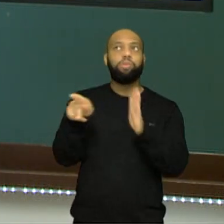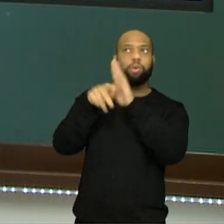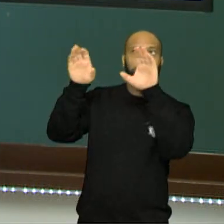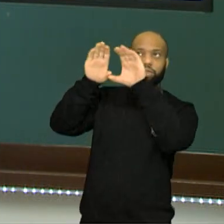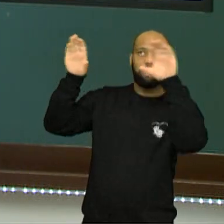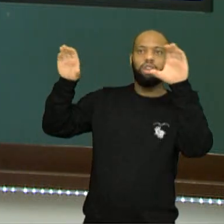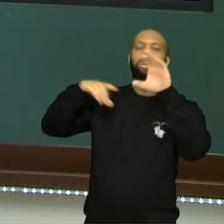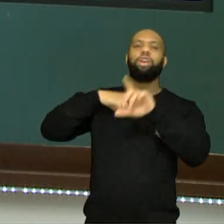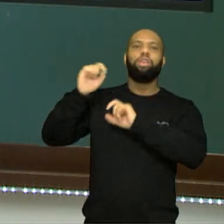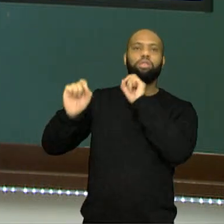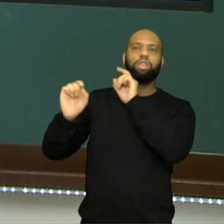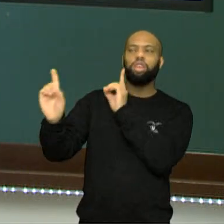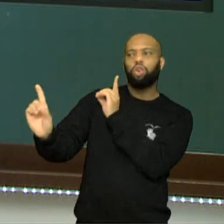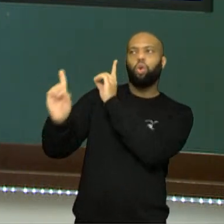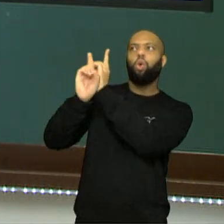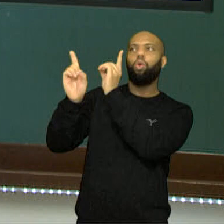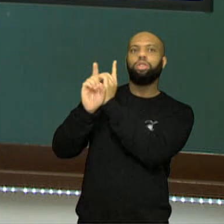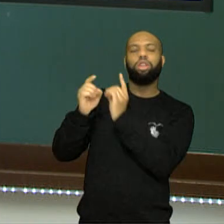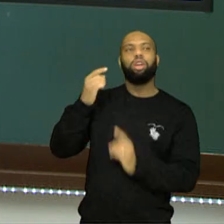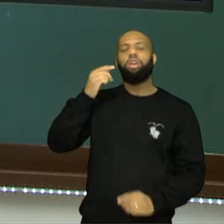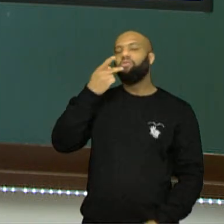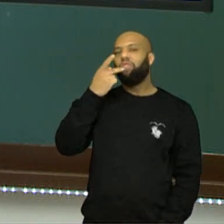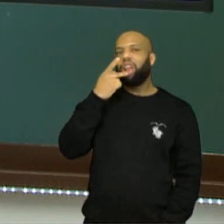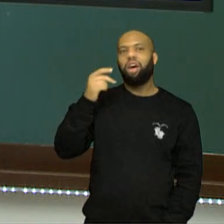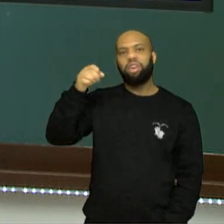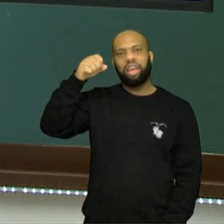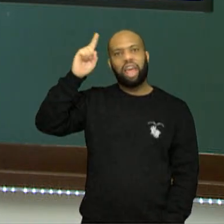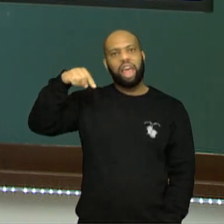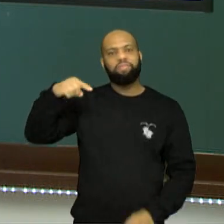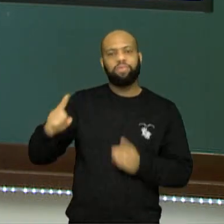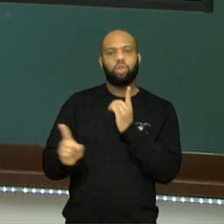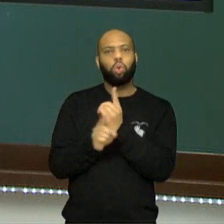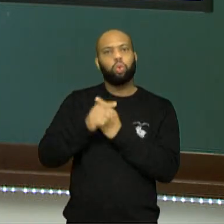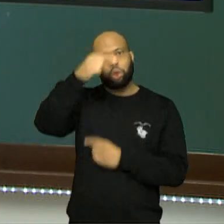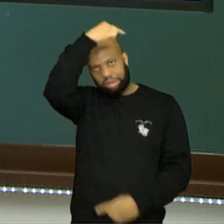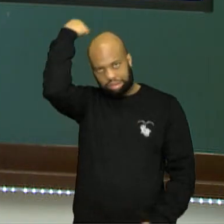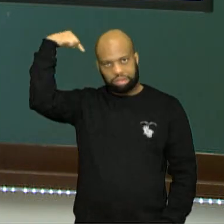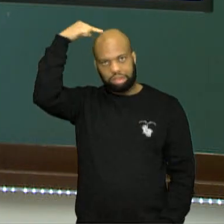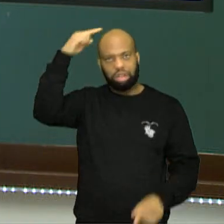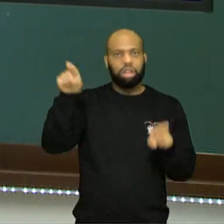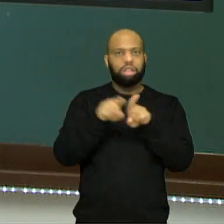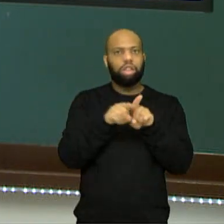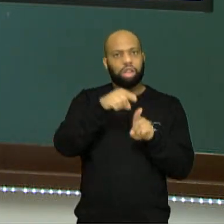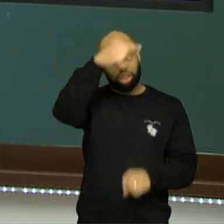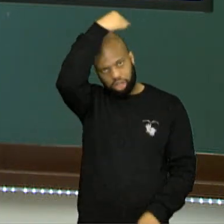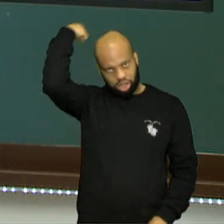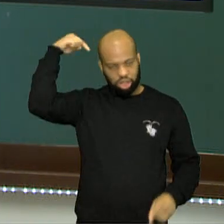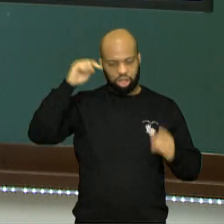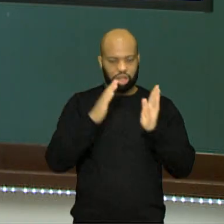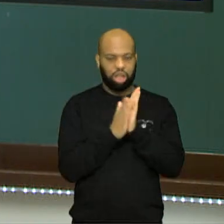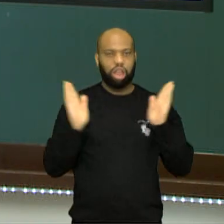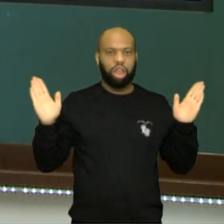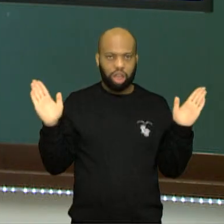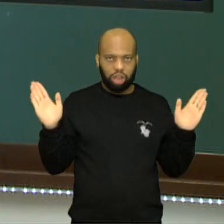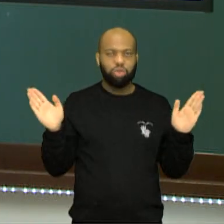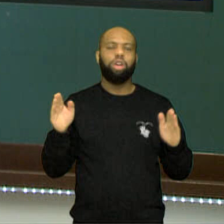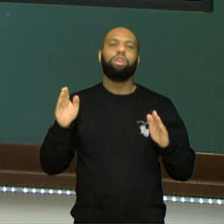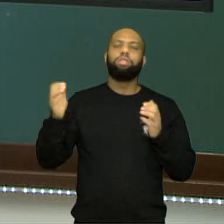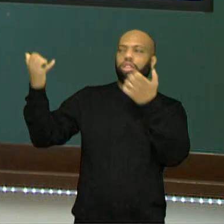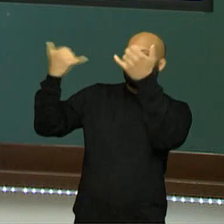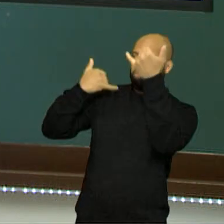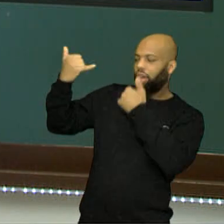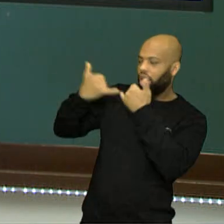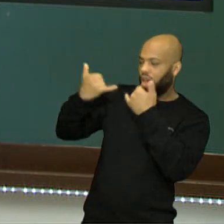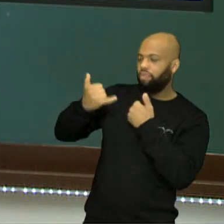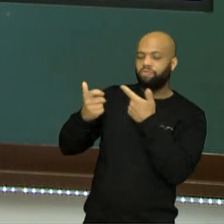com algumas santas, ela dizia ser santas, né? Ou anjos que anunciavam coisas para ela, né? Que